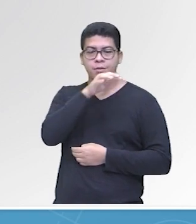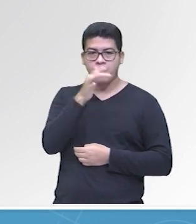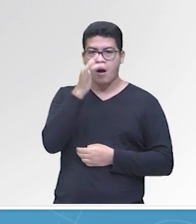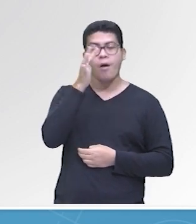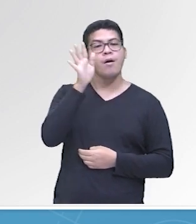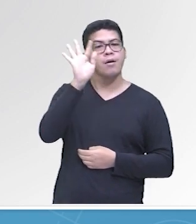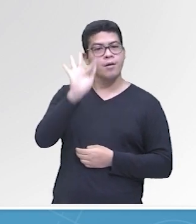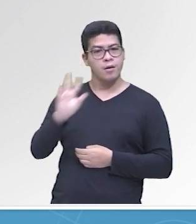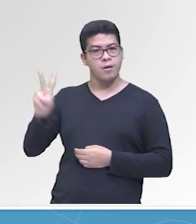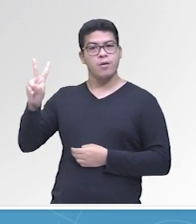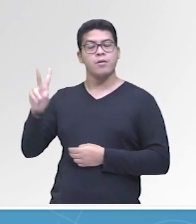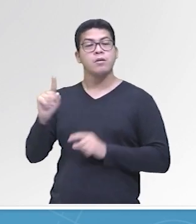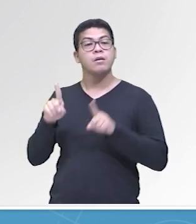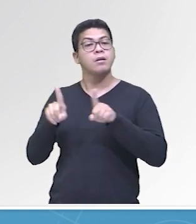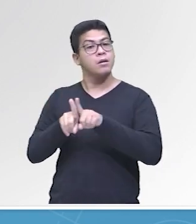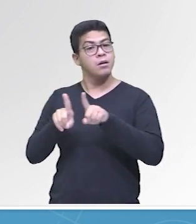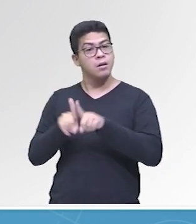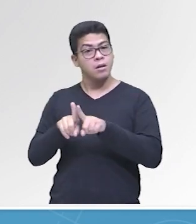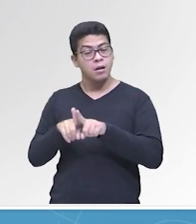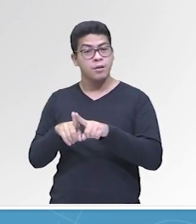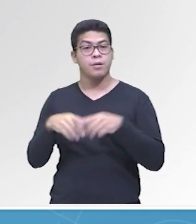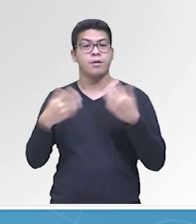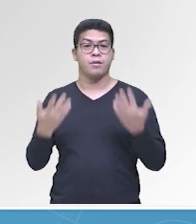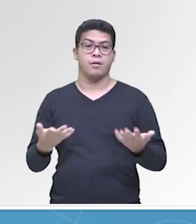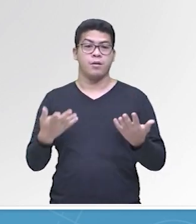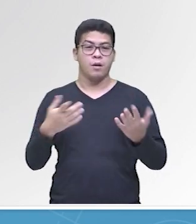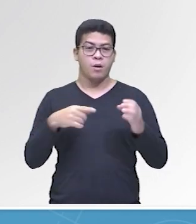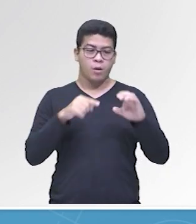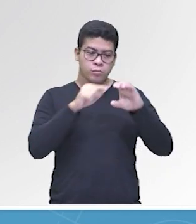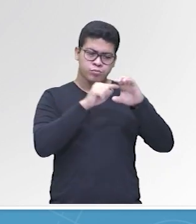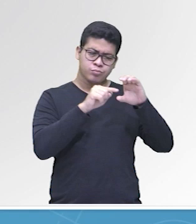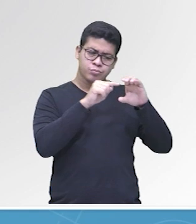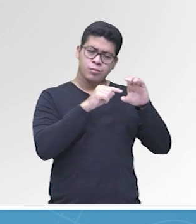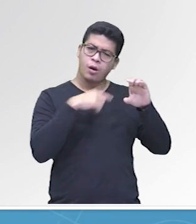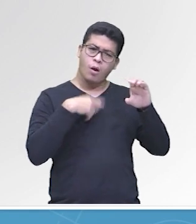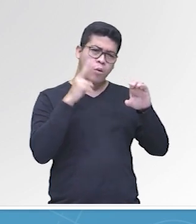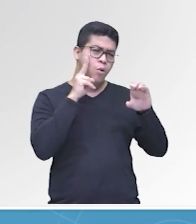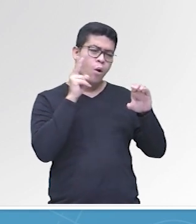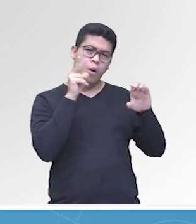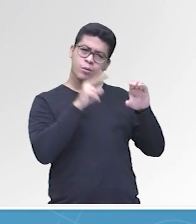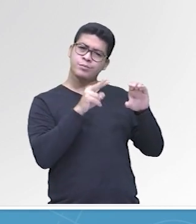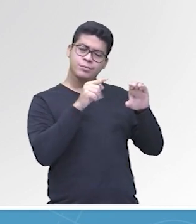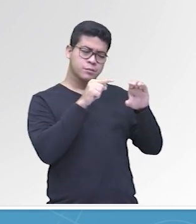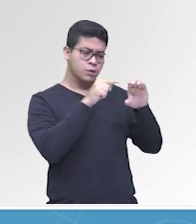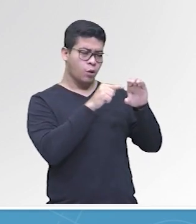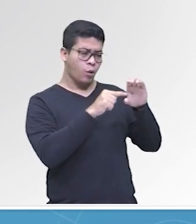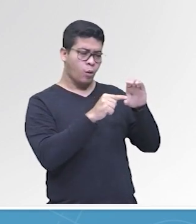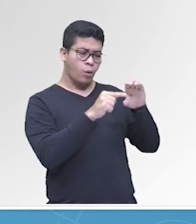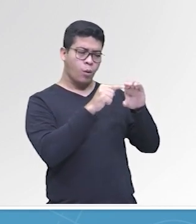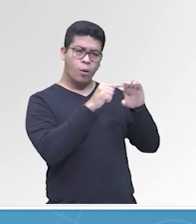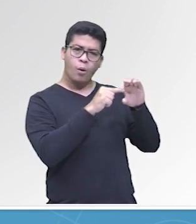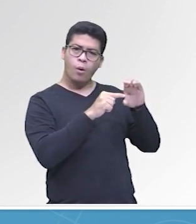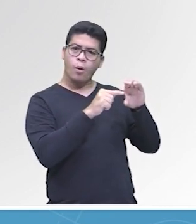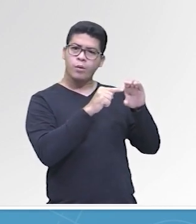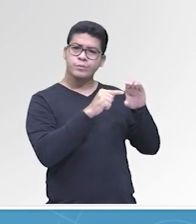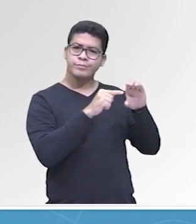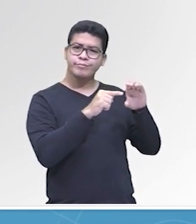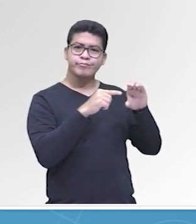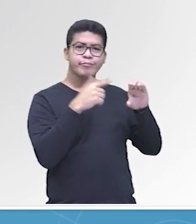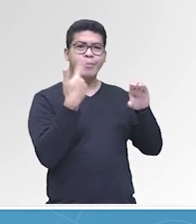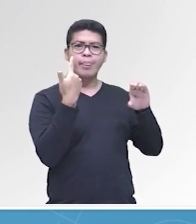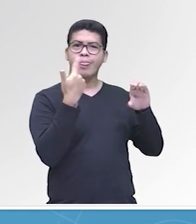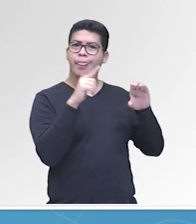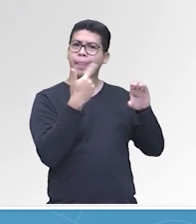a diferenciação do núcleo, né, onde está o material genético, mas aqui na célula bacteriana, observem,